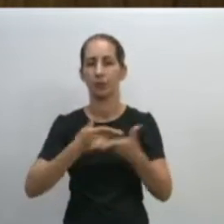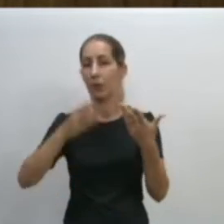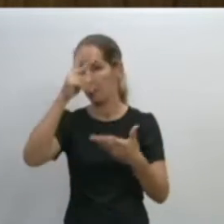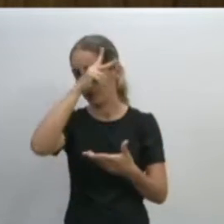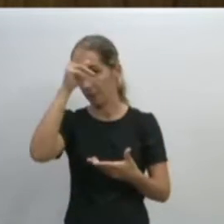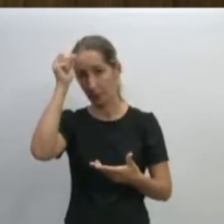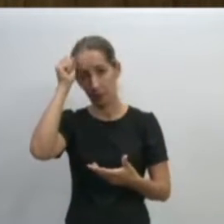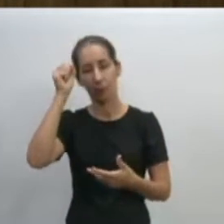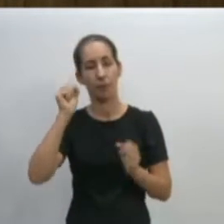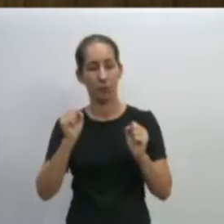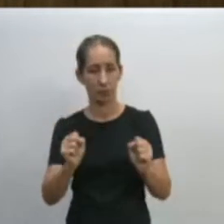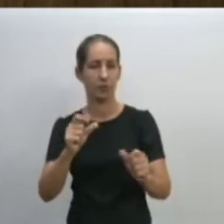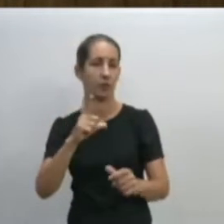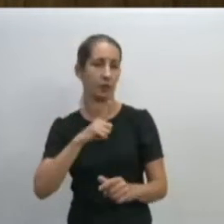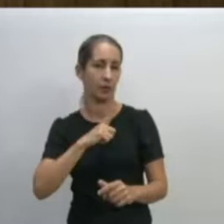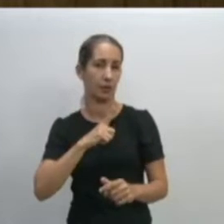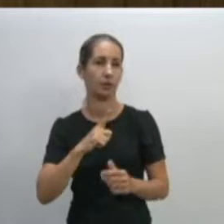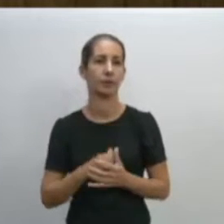ele possa ter